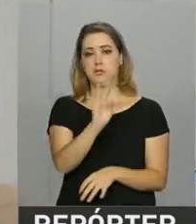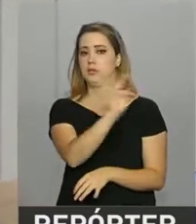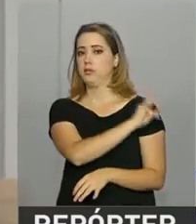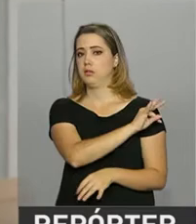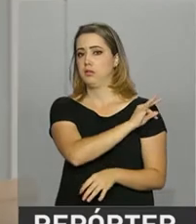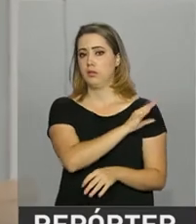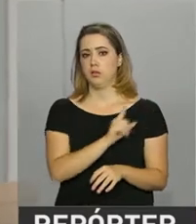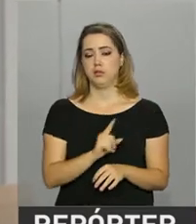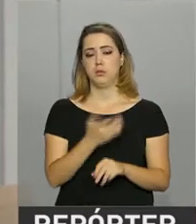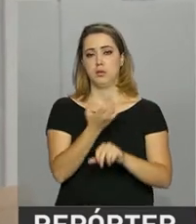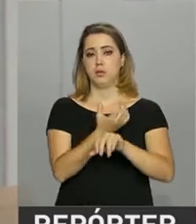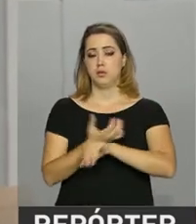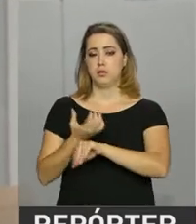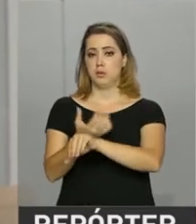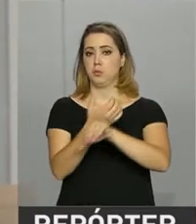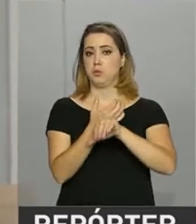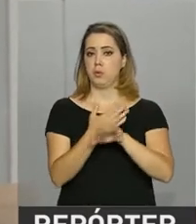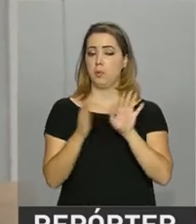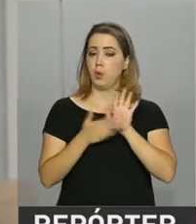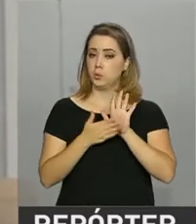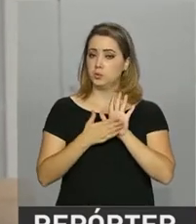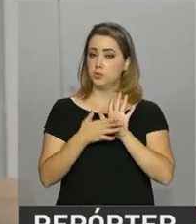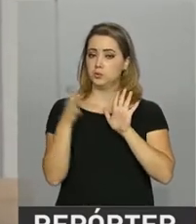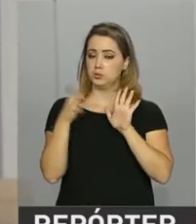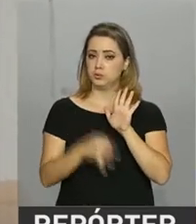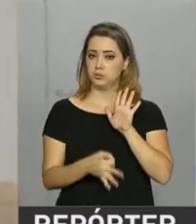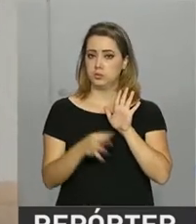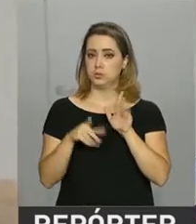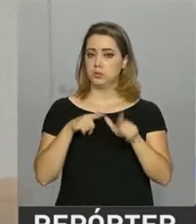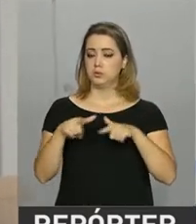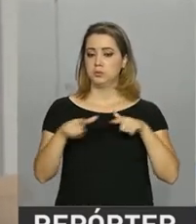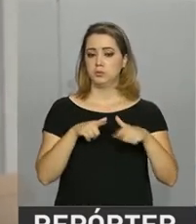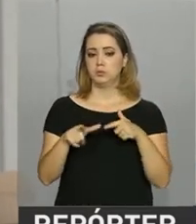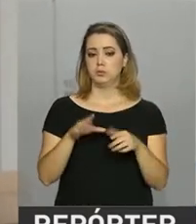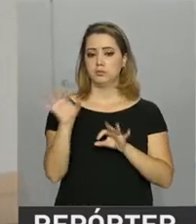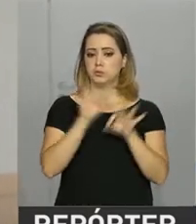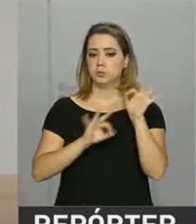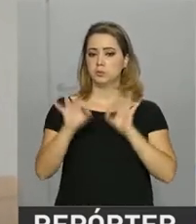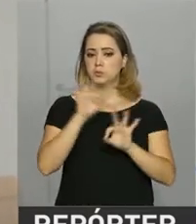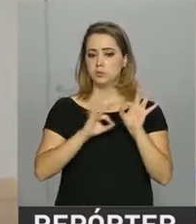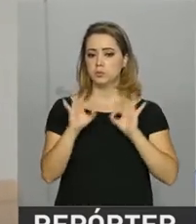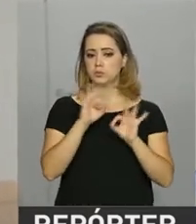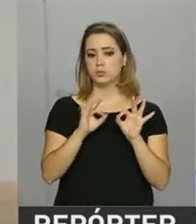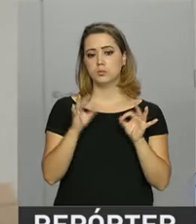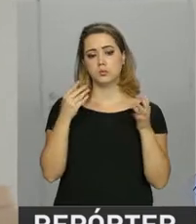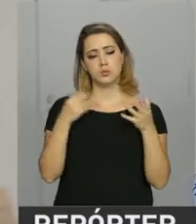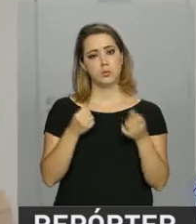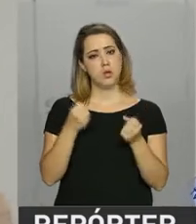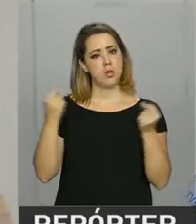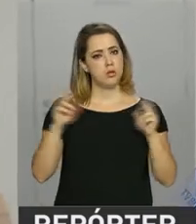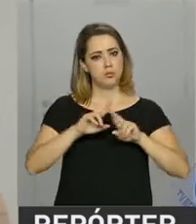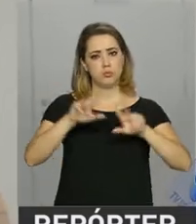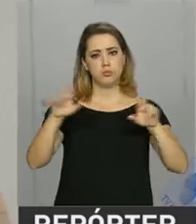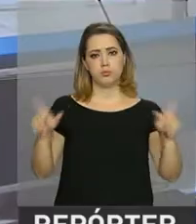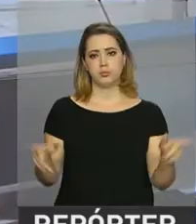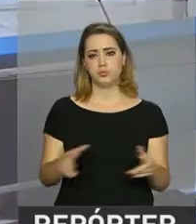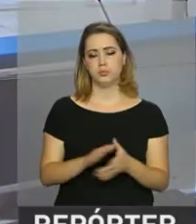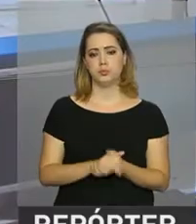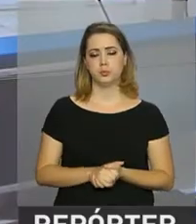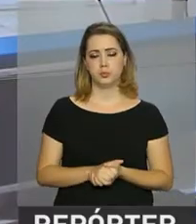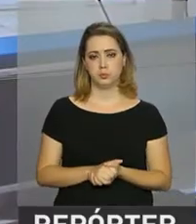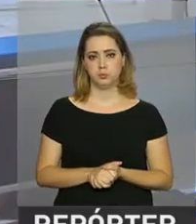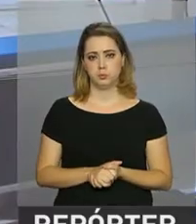comum expresso justamente o trabalho foi elaborado de uma forma muito plural e democrática